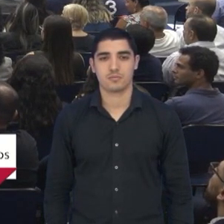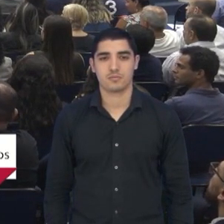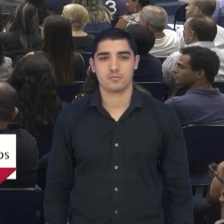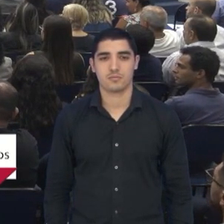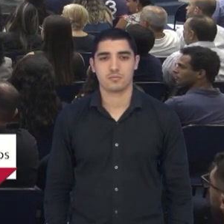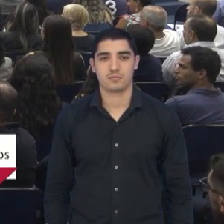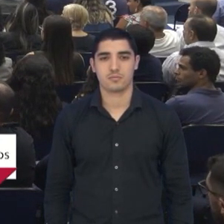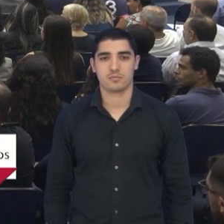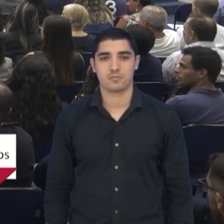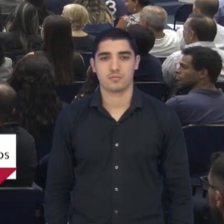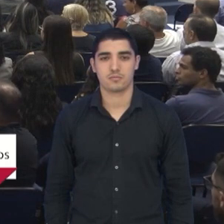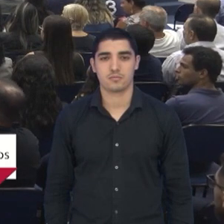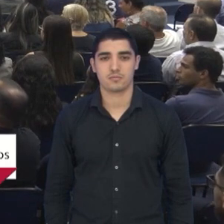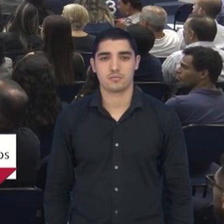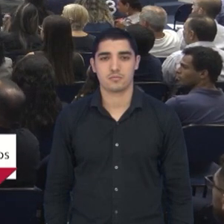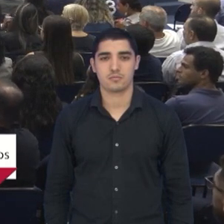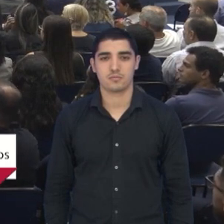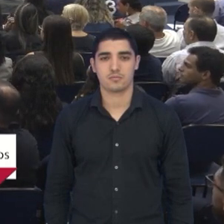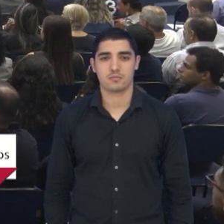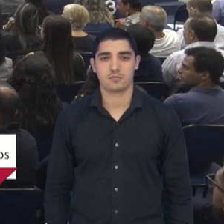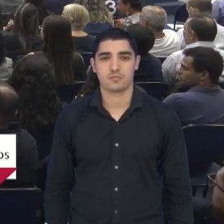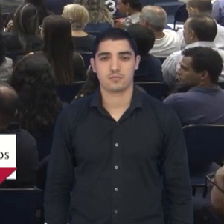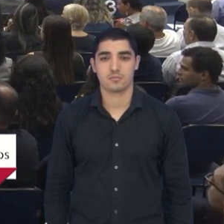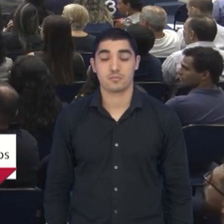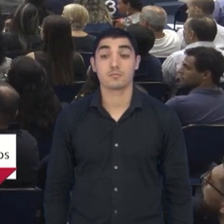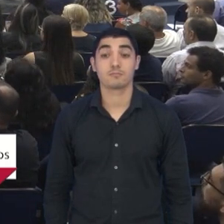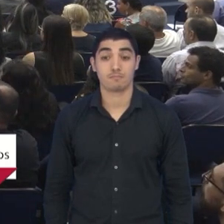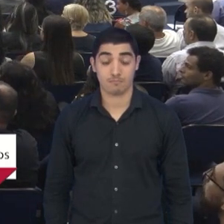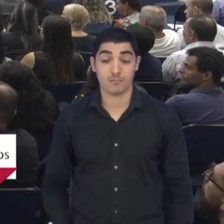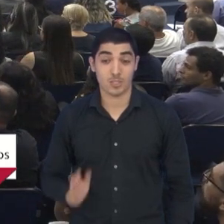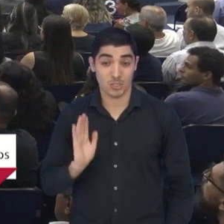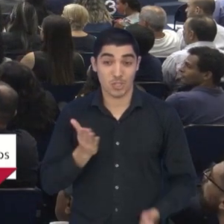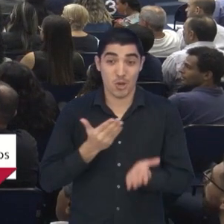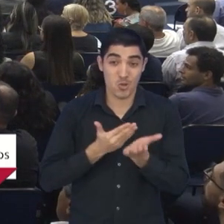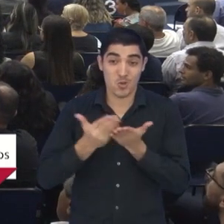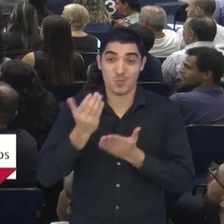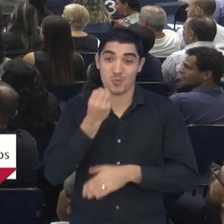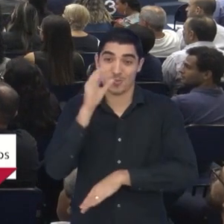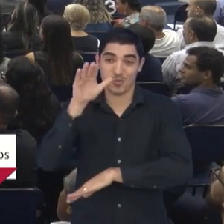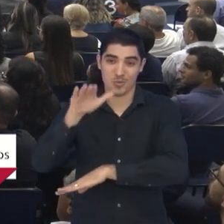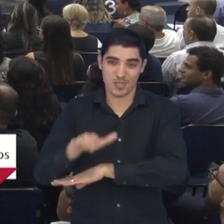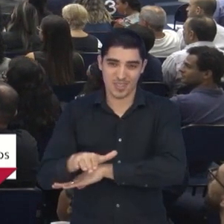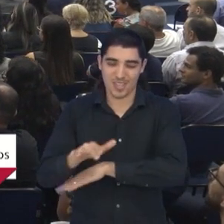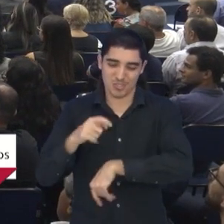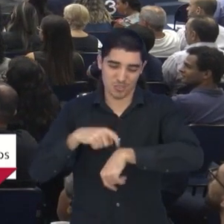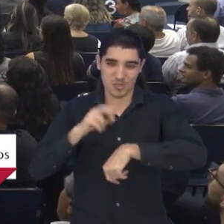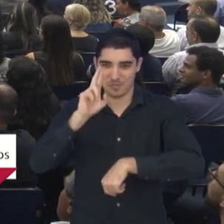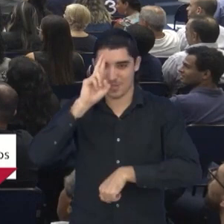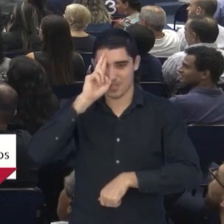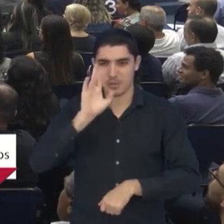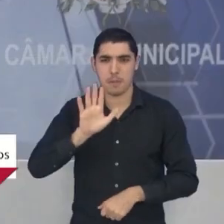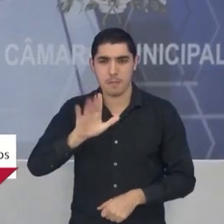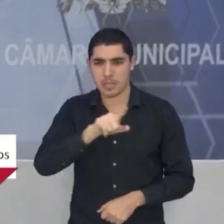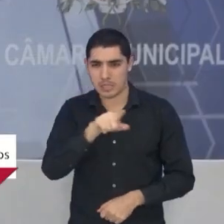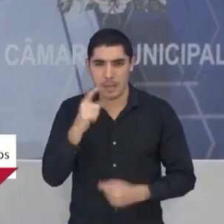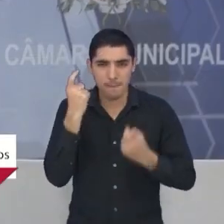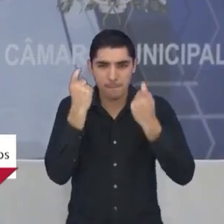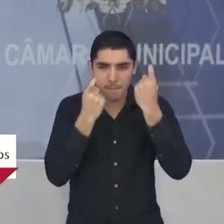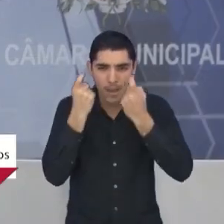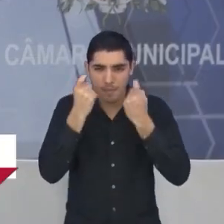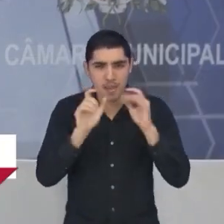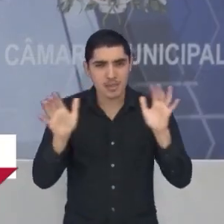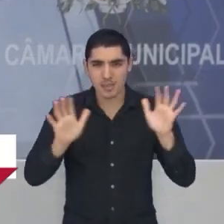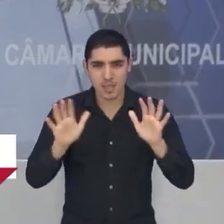favor já é o início de uma boa tarde né mas não se preocupem Não que